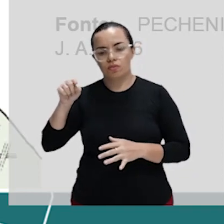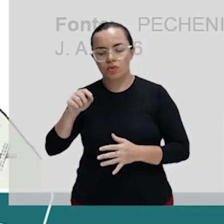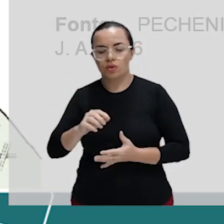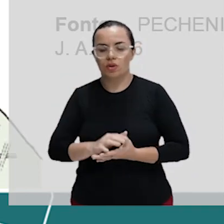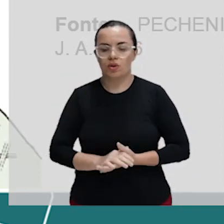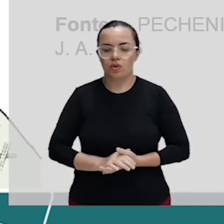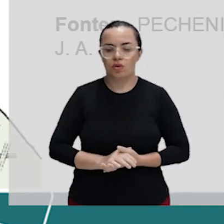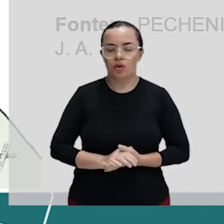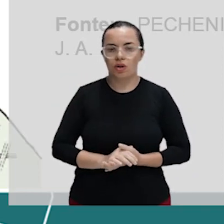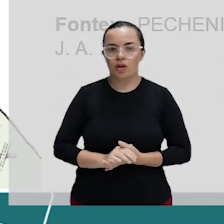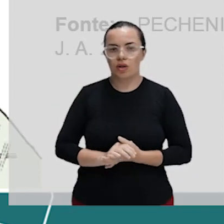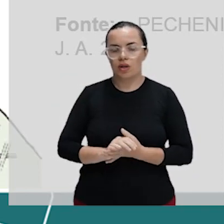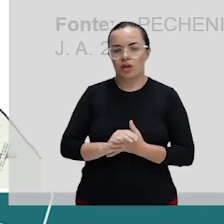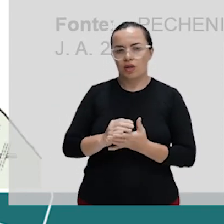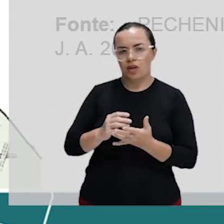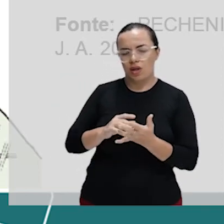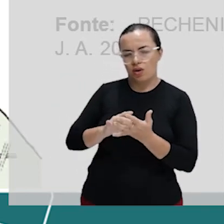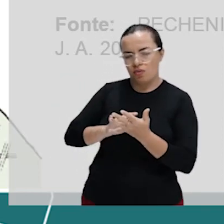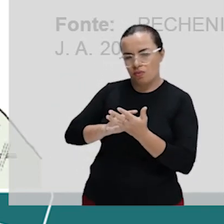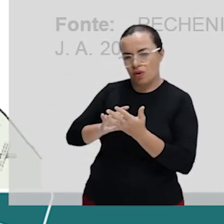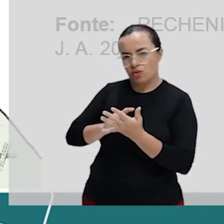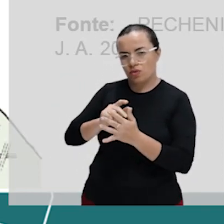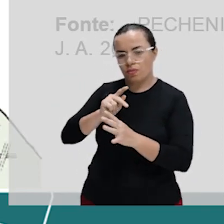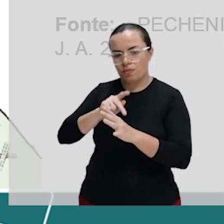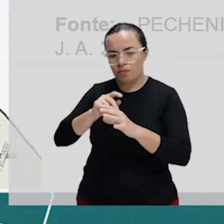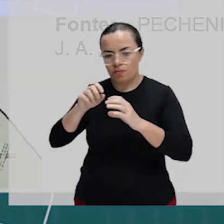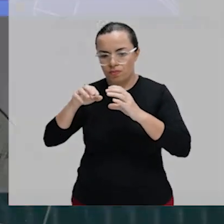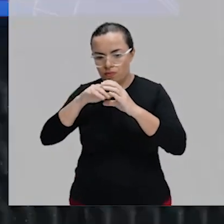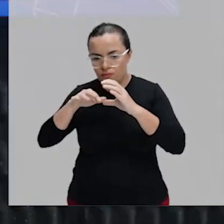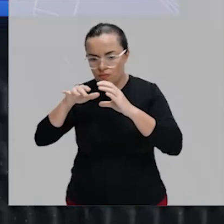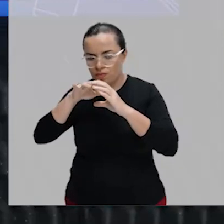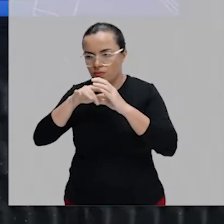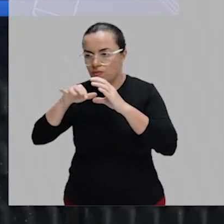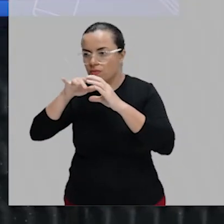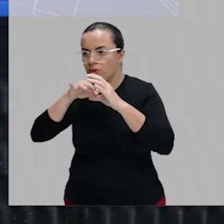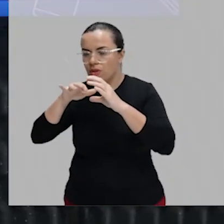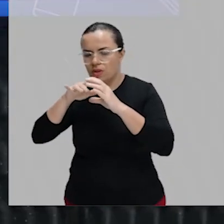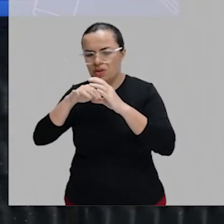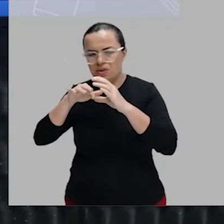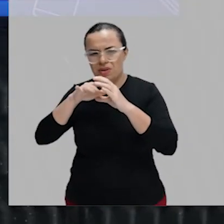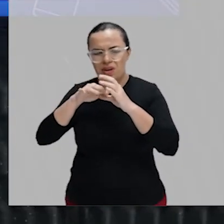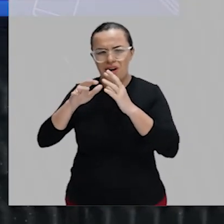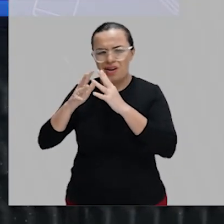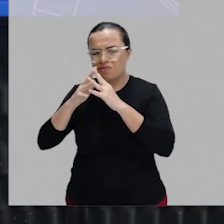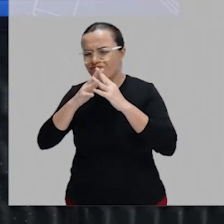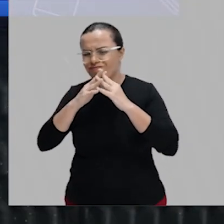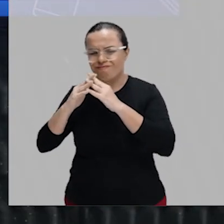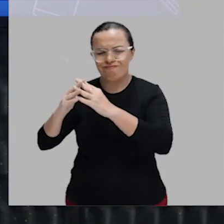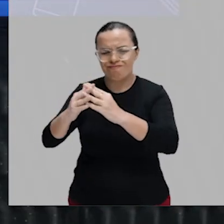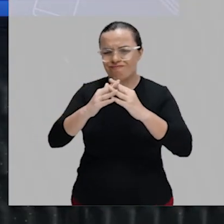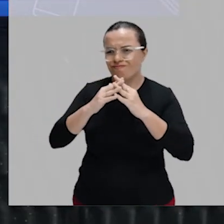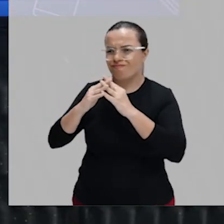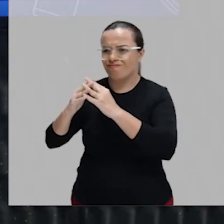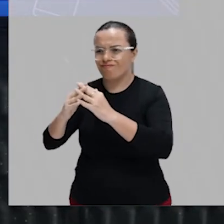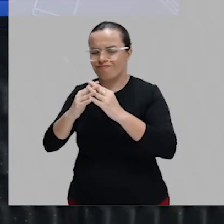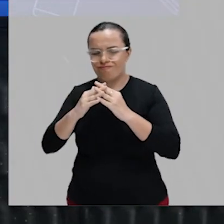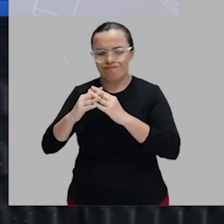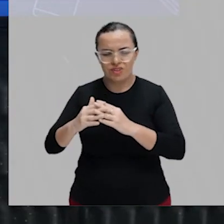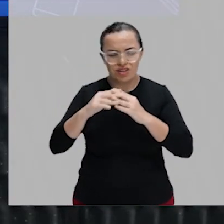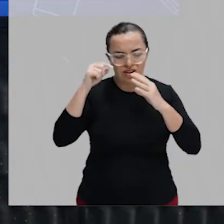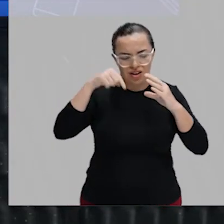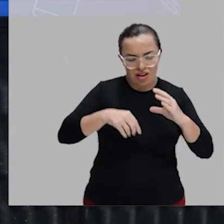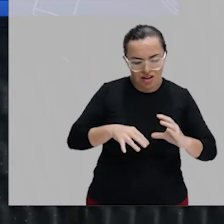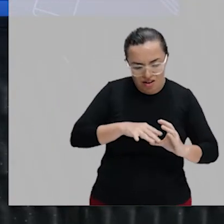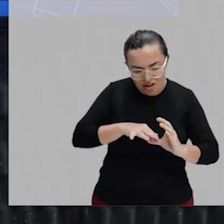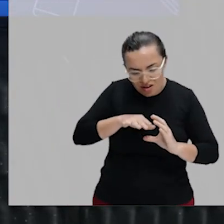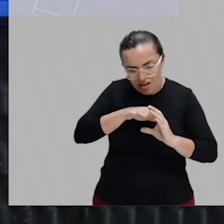estrutura que tinha, por exemplo, a actina bem organizada, ela fica desorganizada. E aí, ó, o citoplasma, ela